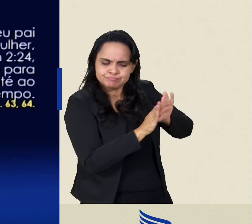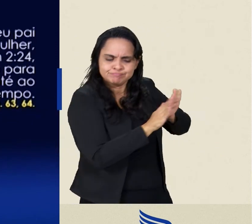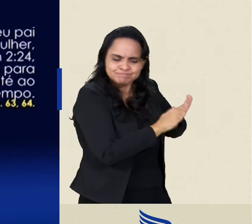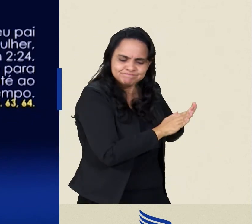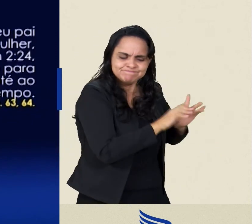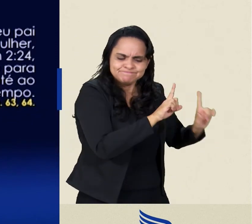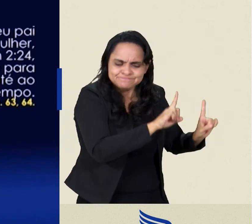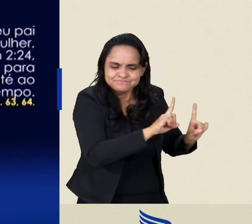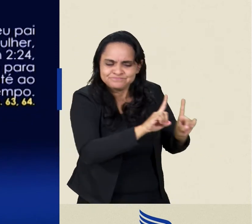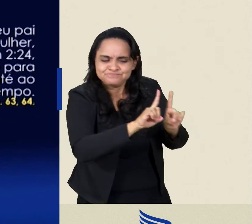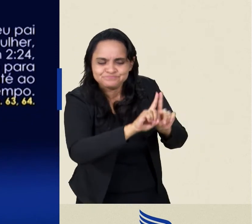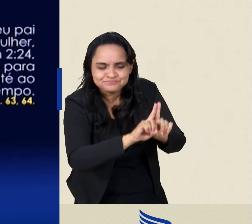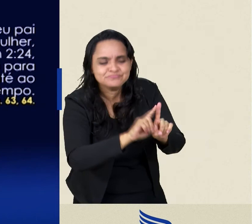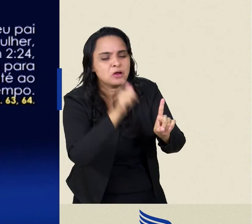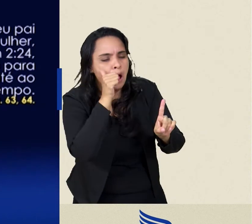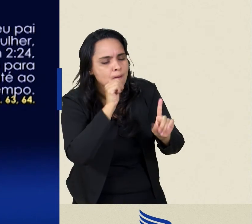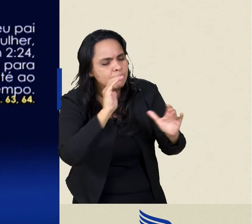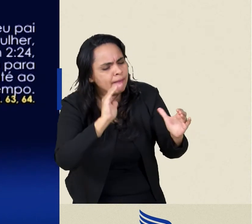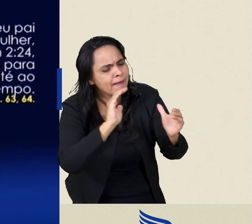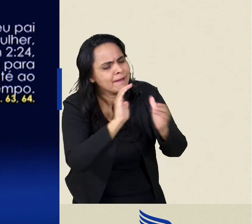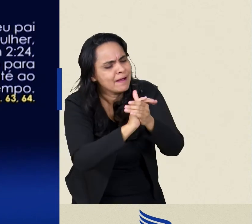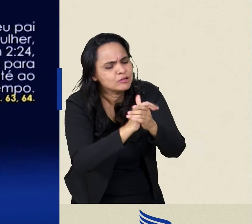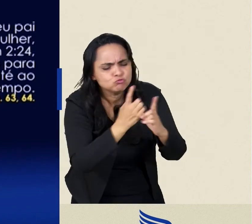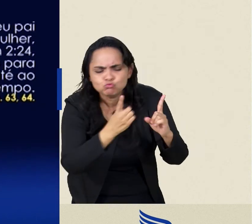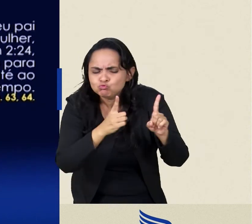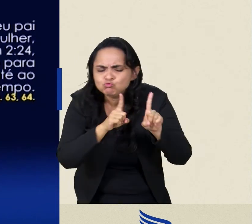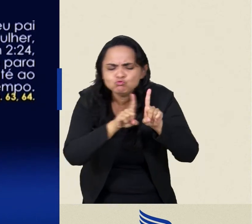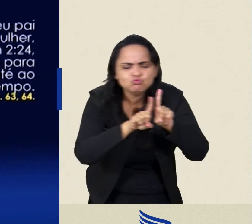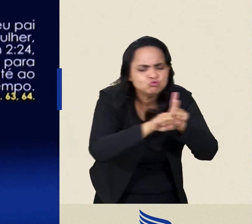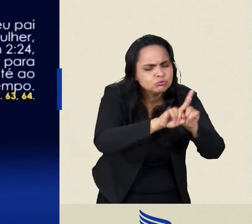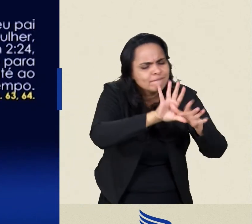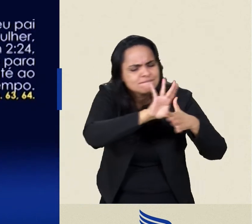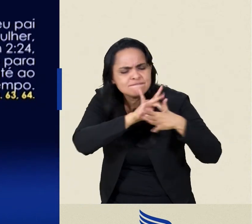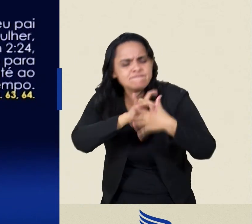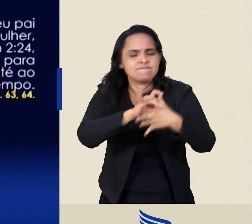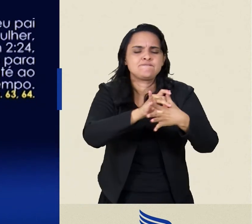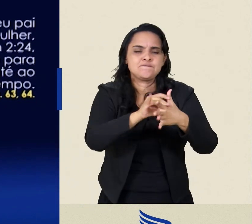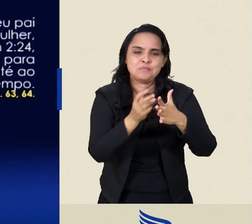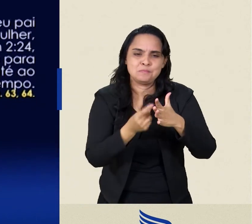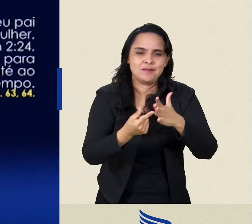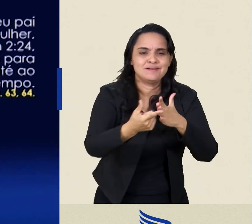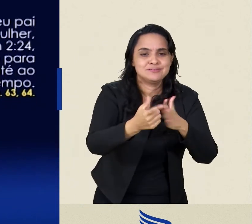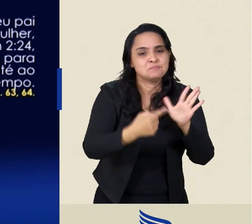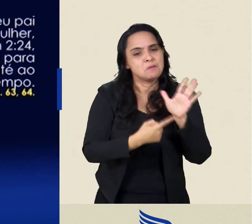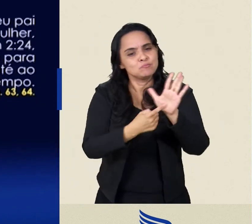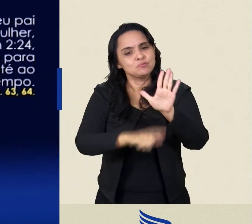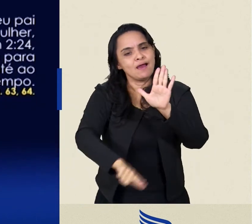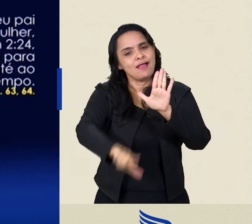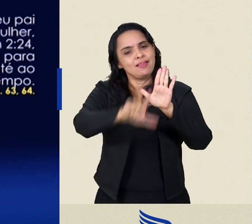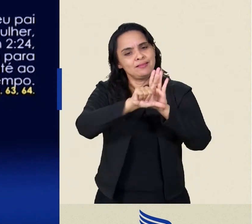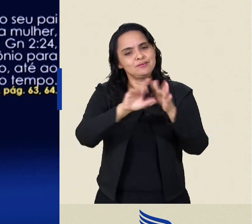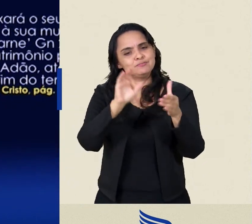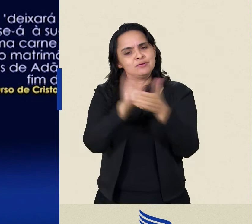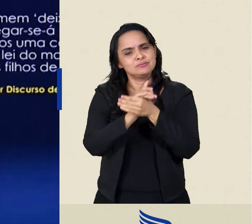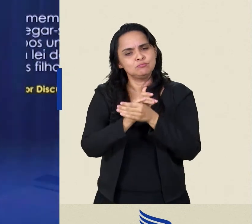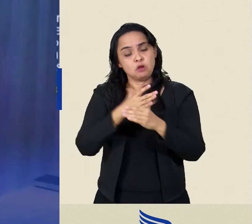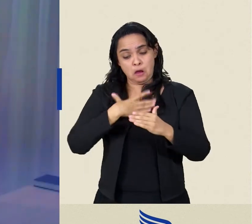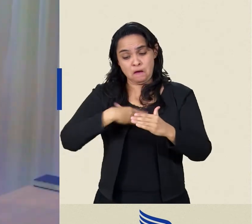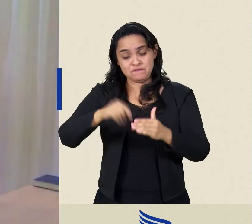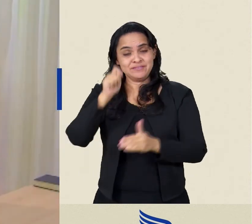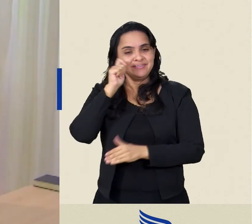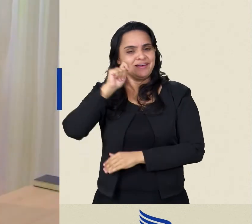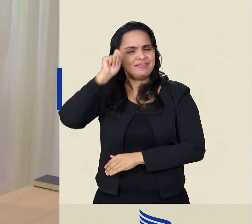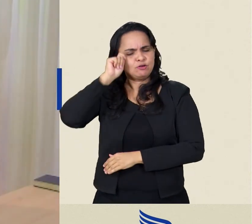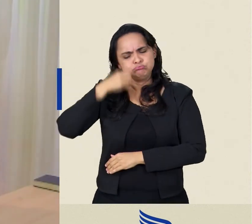ambos uma carne. Enunciou a lei do matrimônio para todos os filhos de Adão até ao fim do